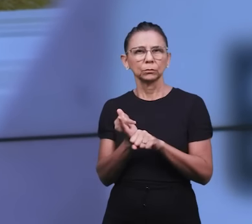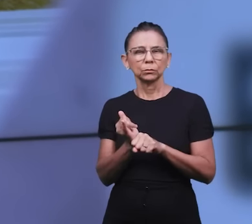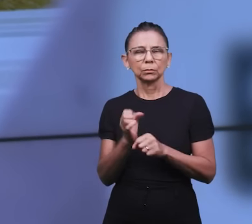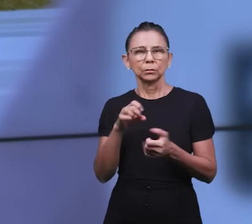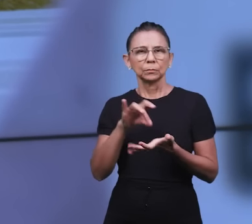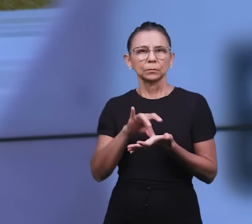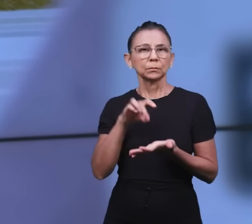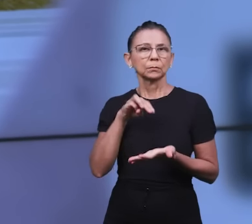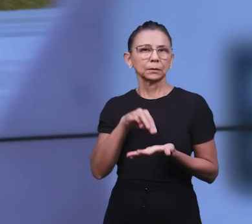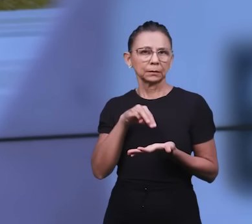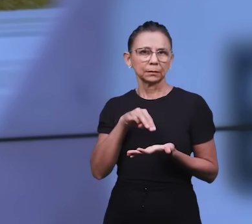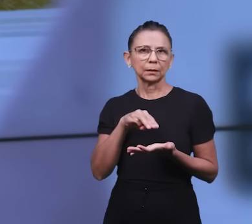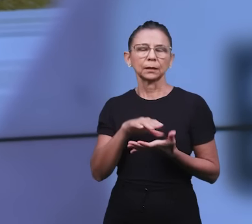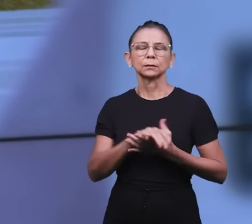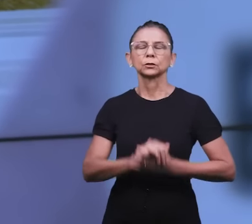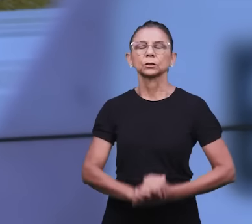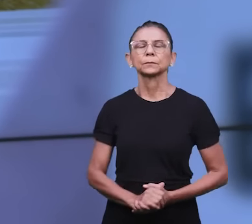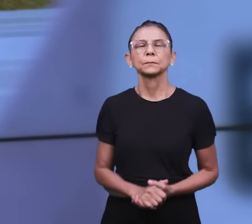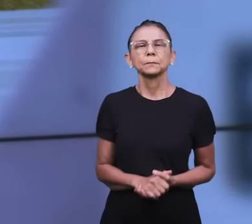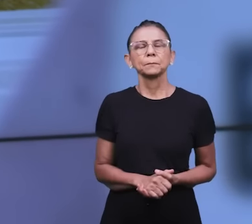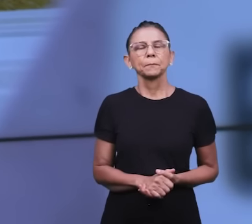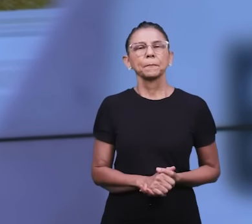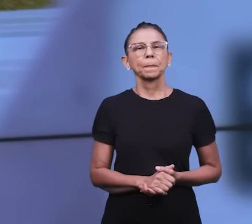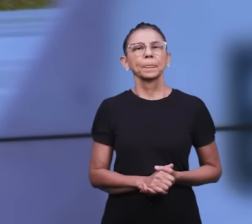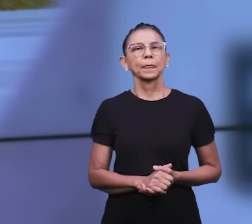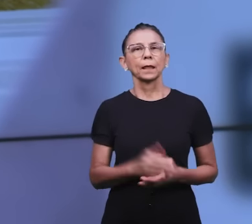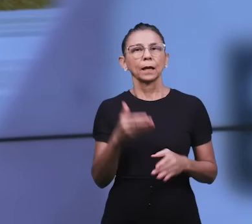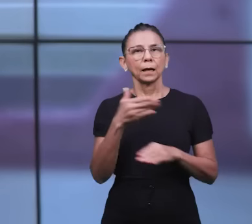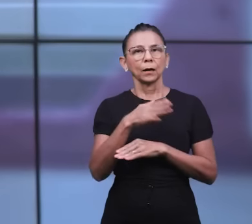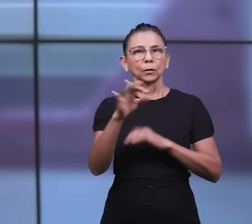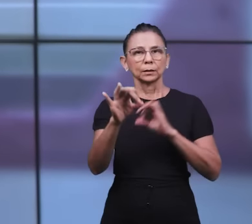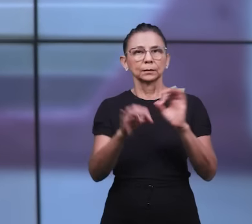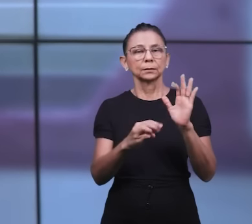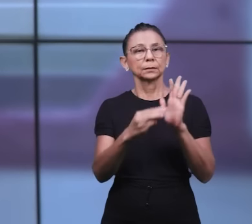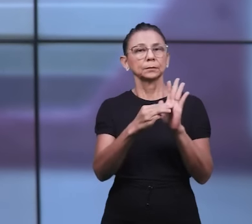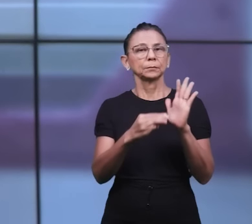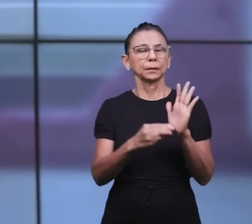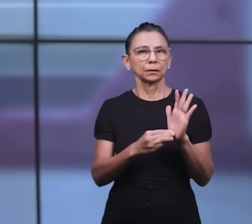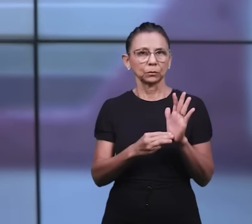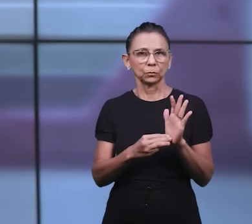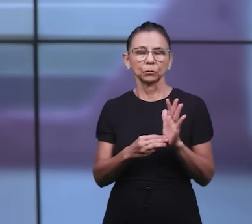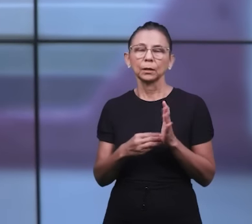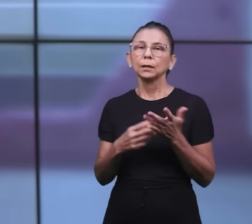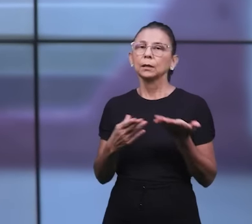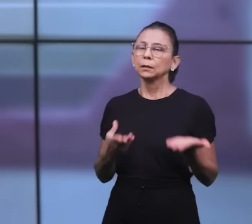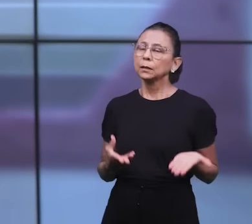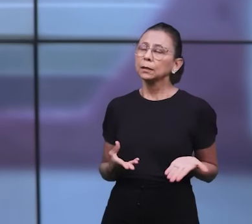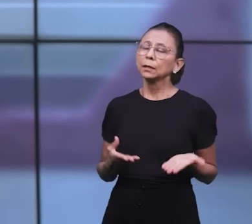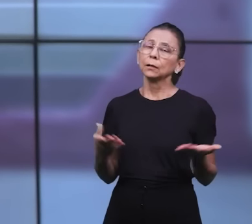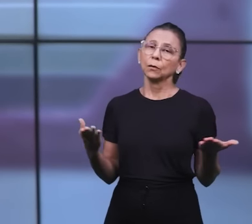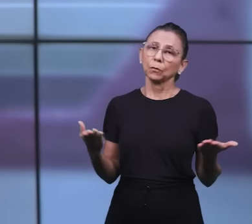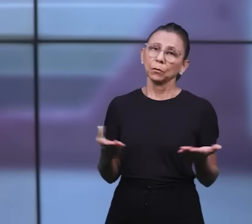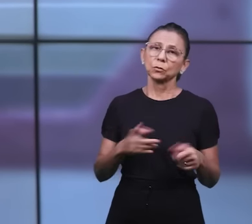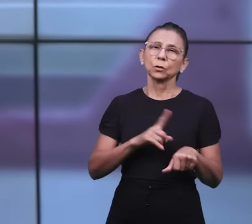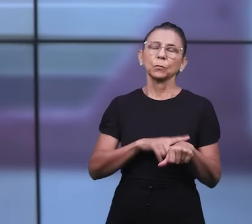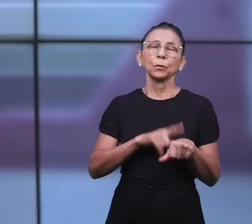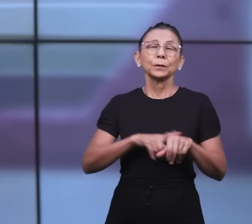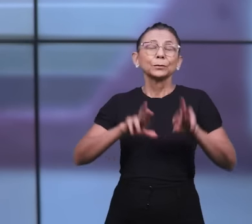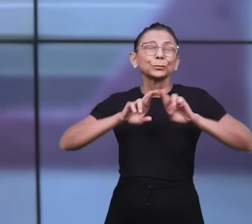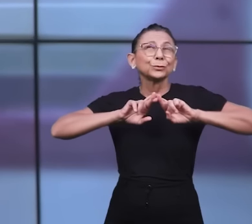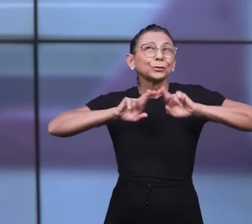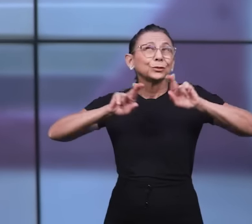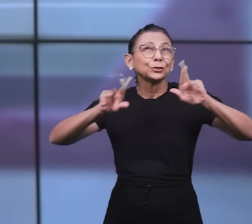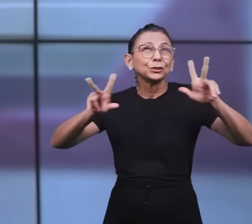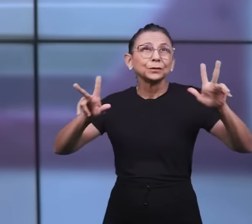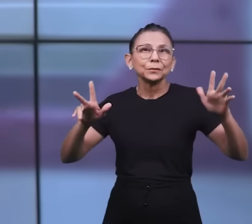Maranata no YouTube na playlist organização e método sabemos que este é um momento completamente diferente